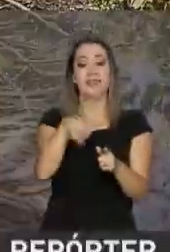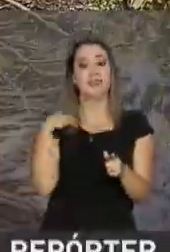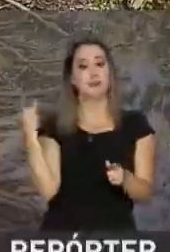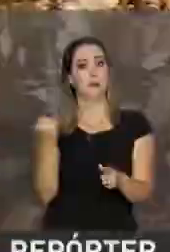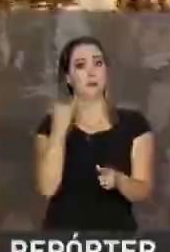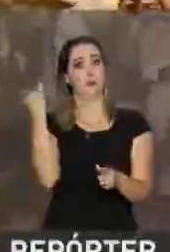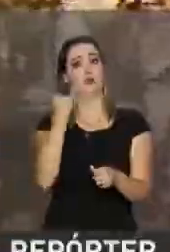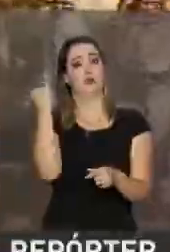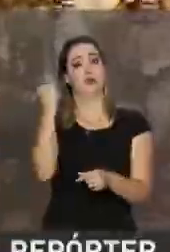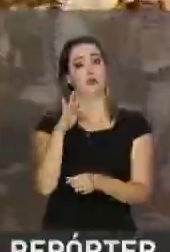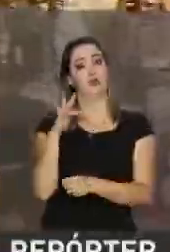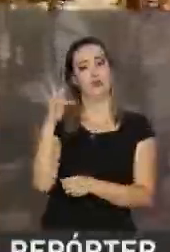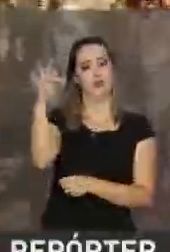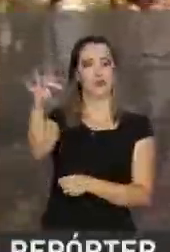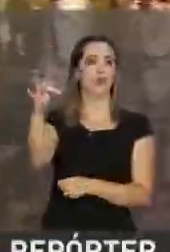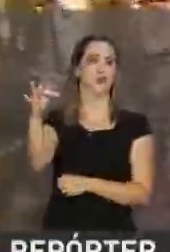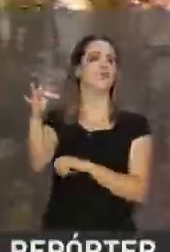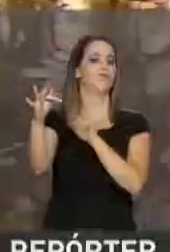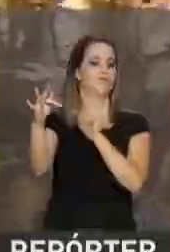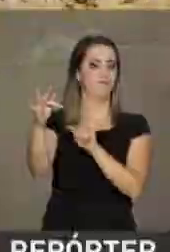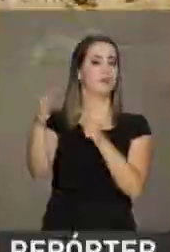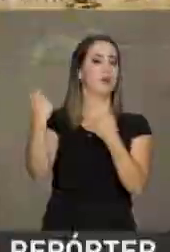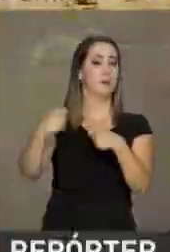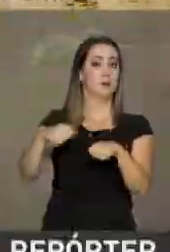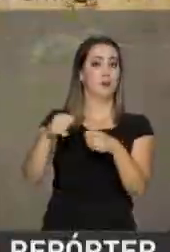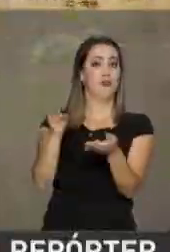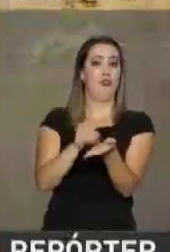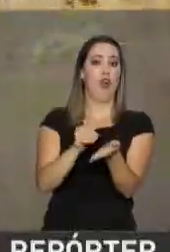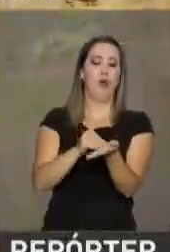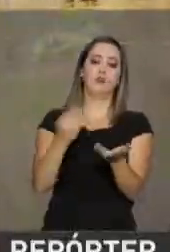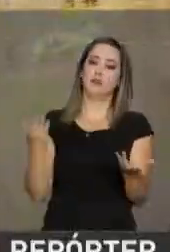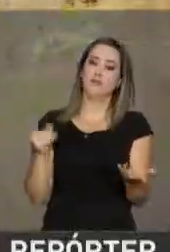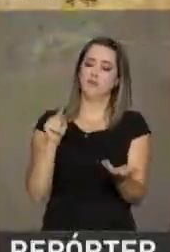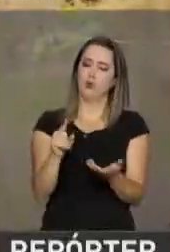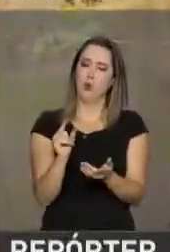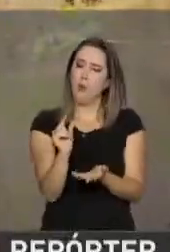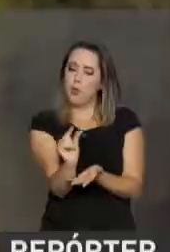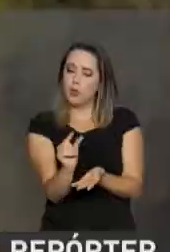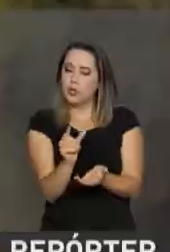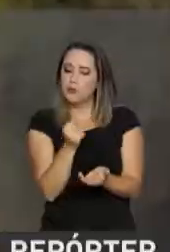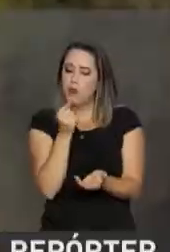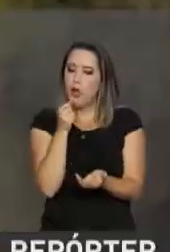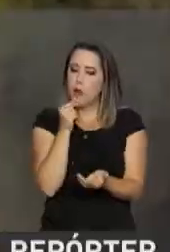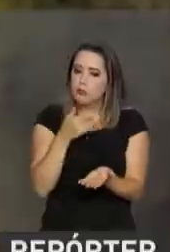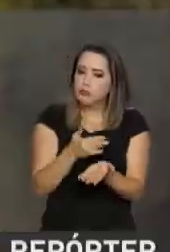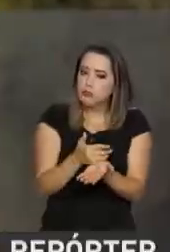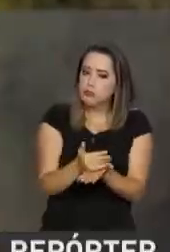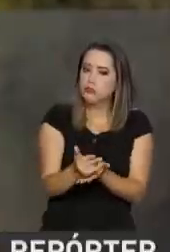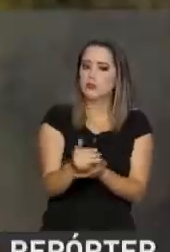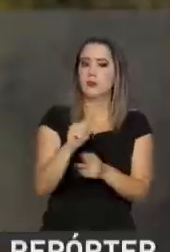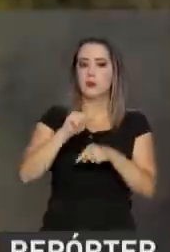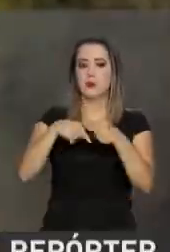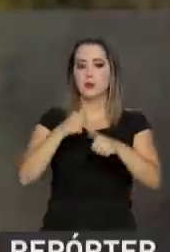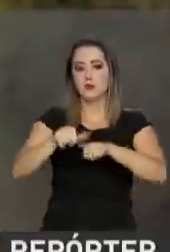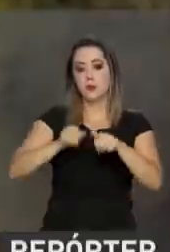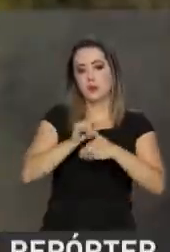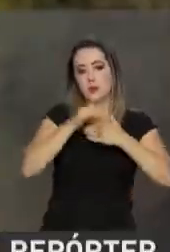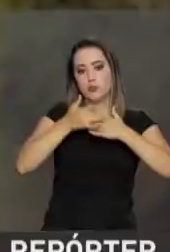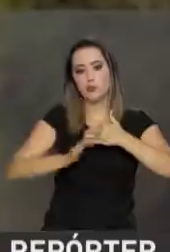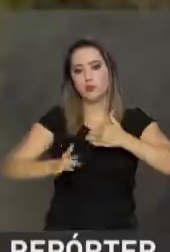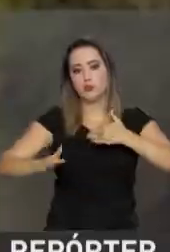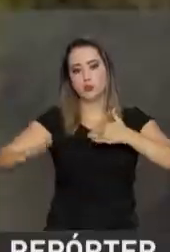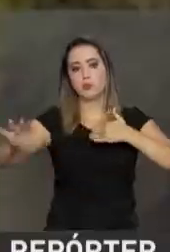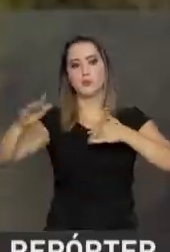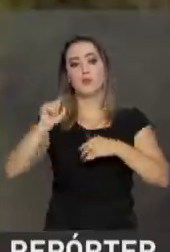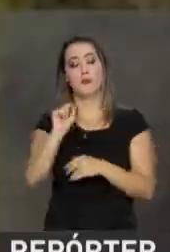fundamental para a humanidade lá na frente porque de uma pequena nascente nós vamos ter os grandes rios então vamos proteger quem